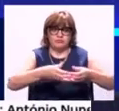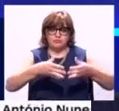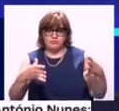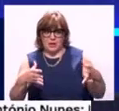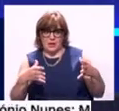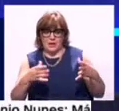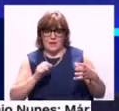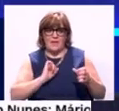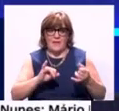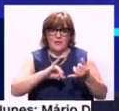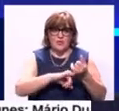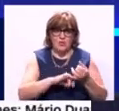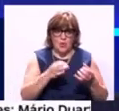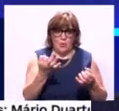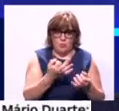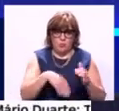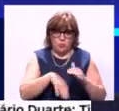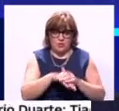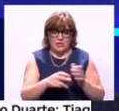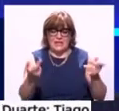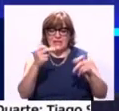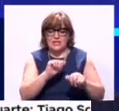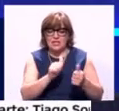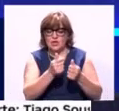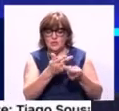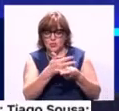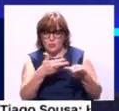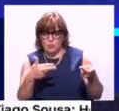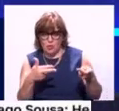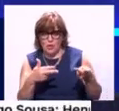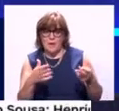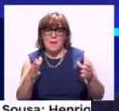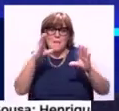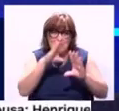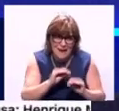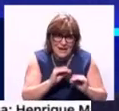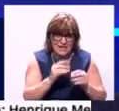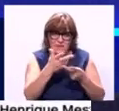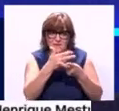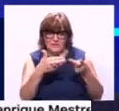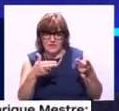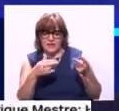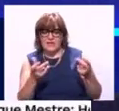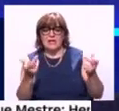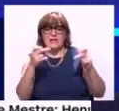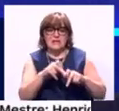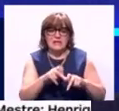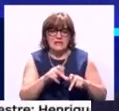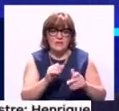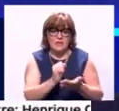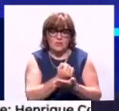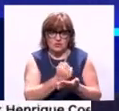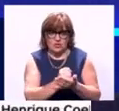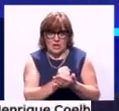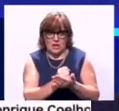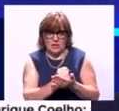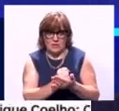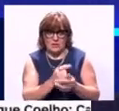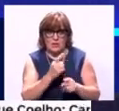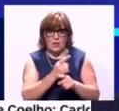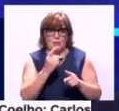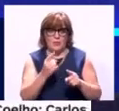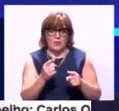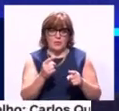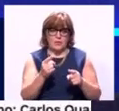o aumento de associados no Futebol Clube Porto. O trazer as modalidades para o Futebol Clube Porto. Mais modalidades, não é? Mais modalidades. Quais são elas? O trazer o futsal, porque